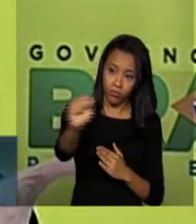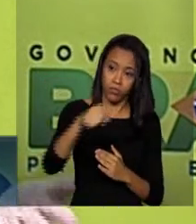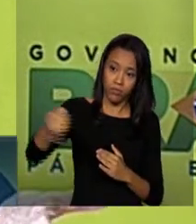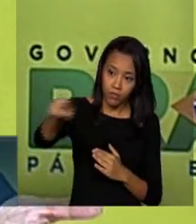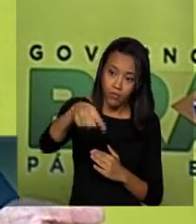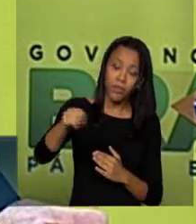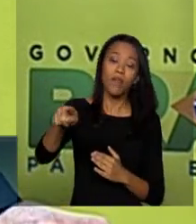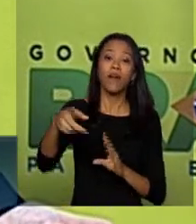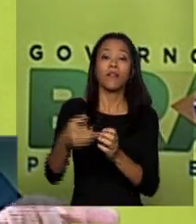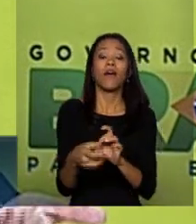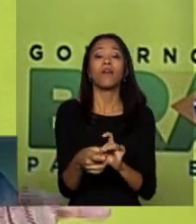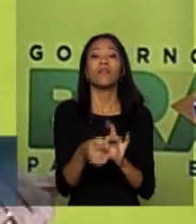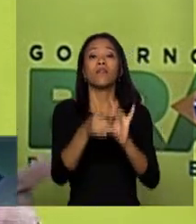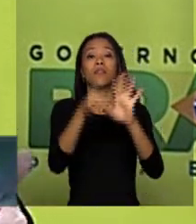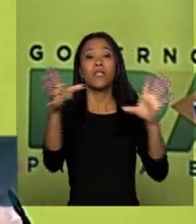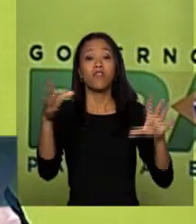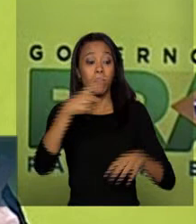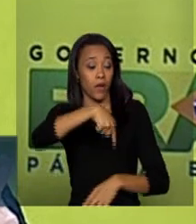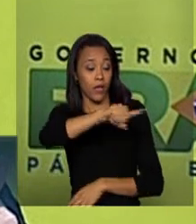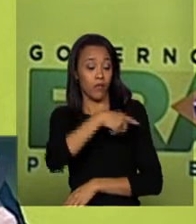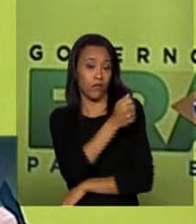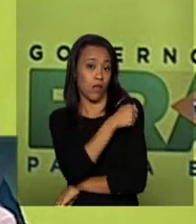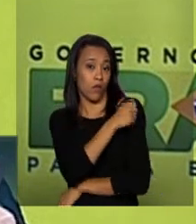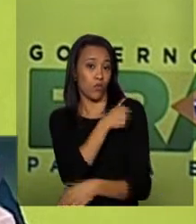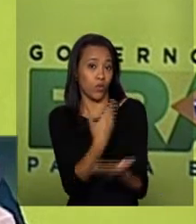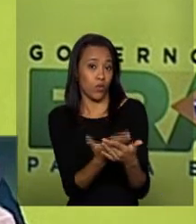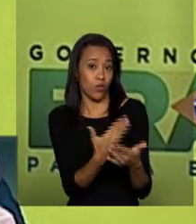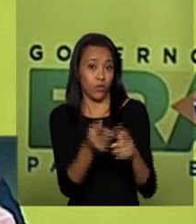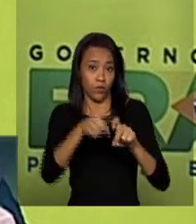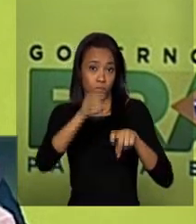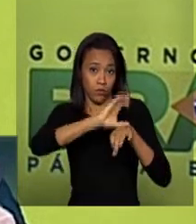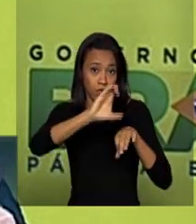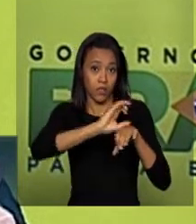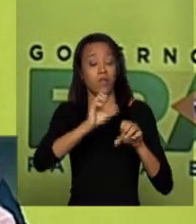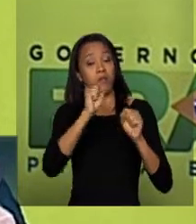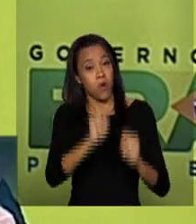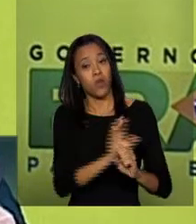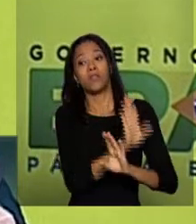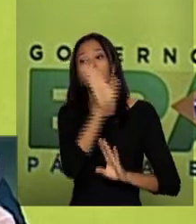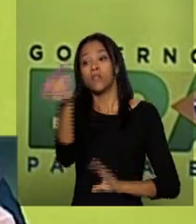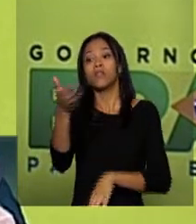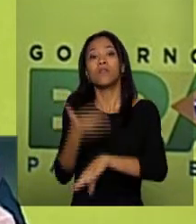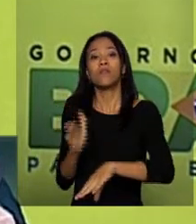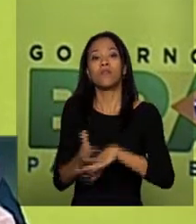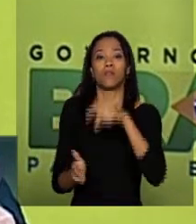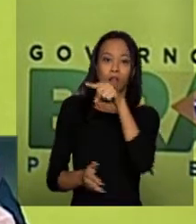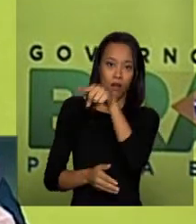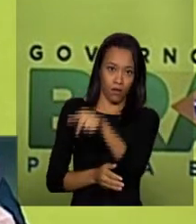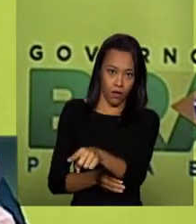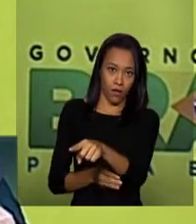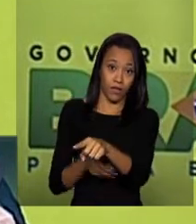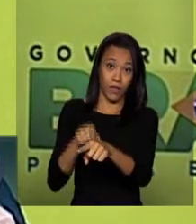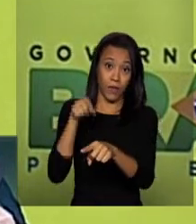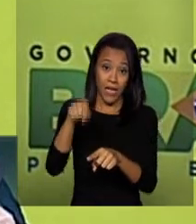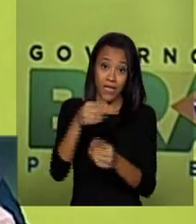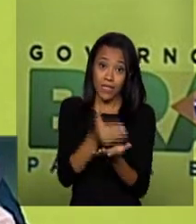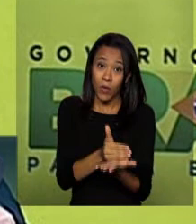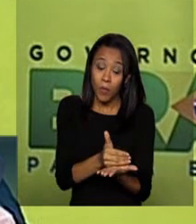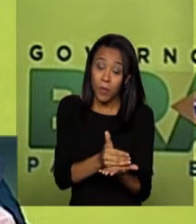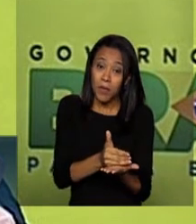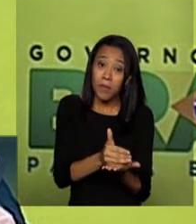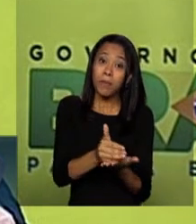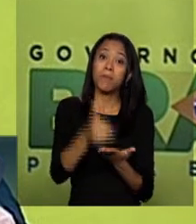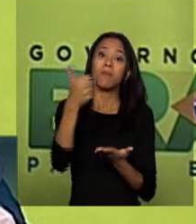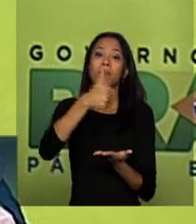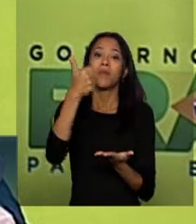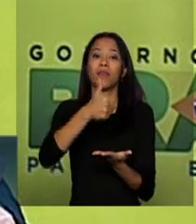gestor da área de saúde estejam muito comprometidos com esse projeto. Então, esse período de adesão, ele é, sim,